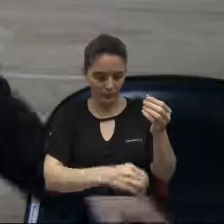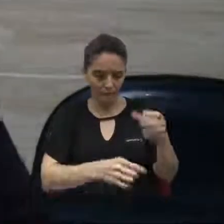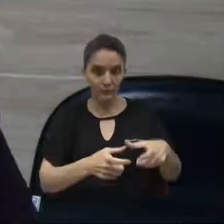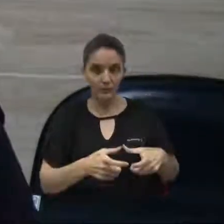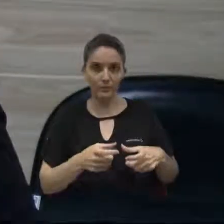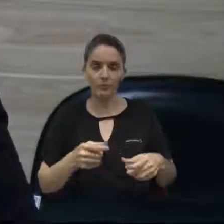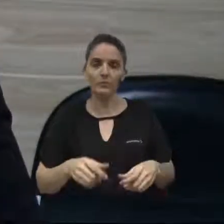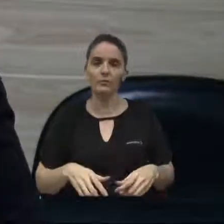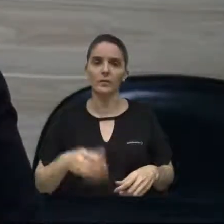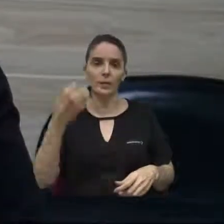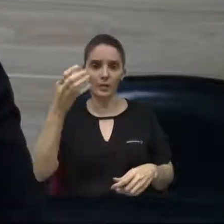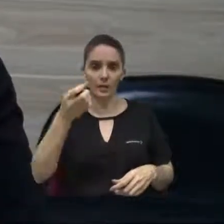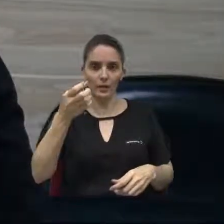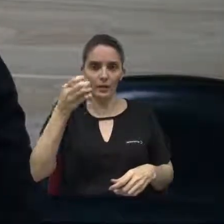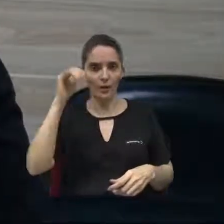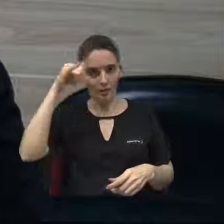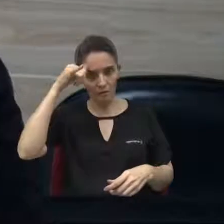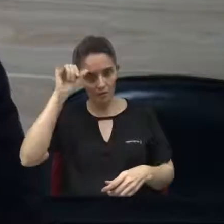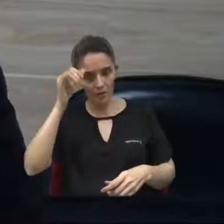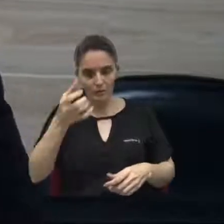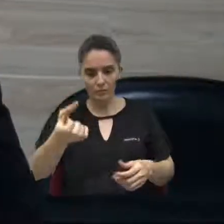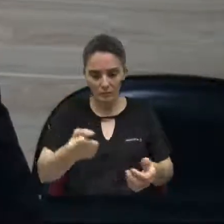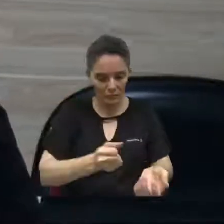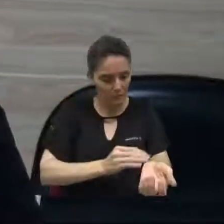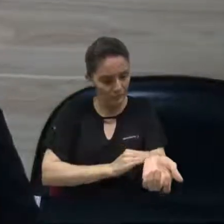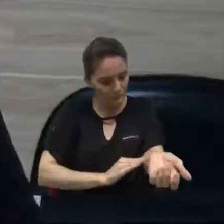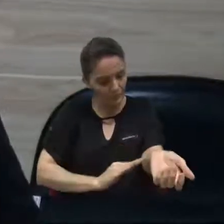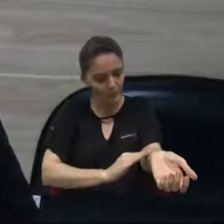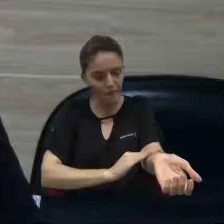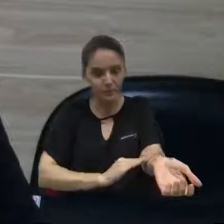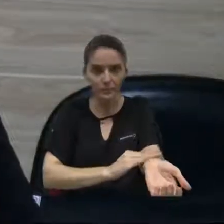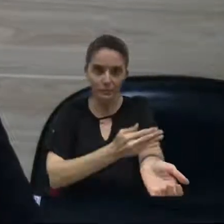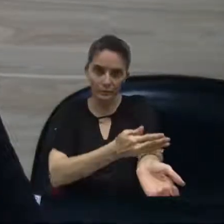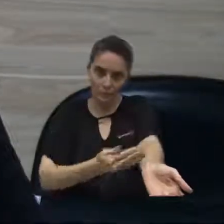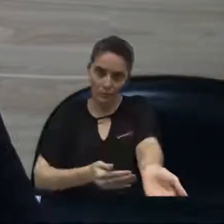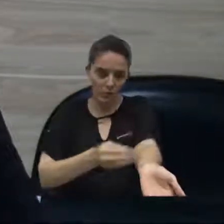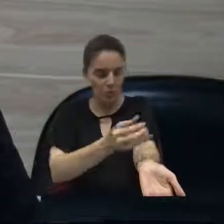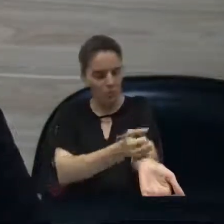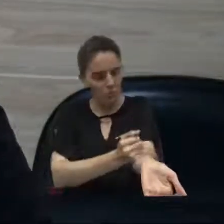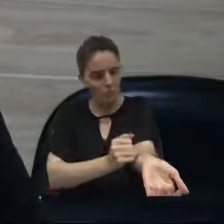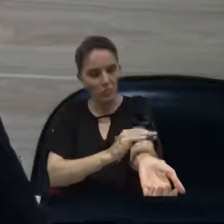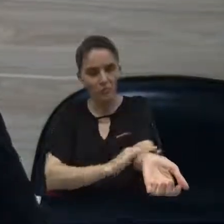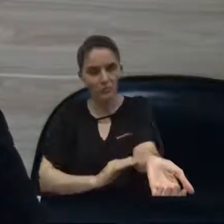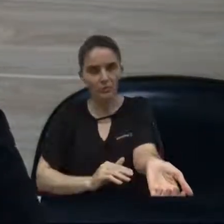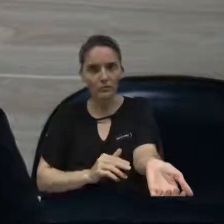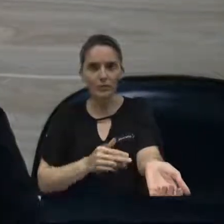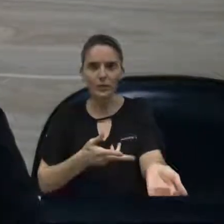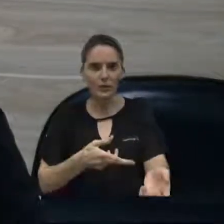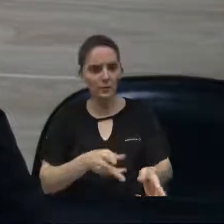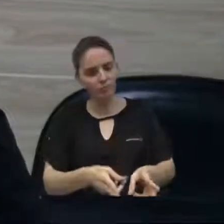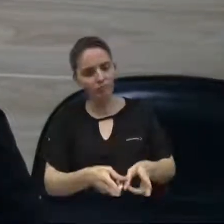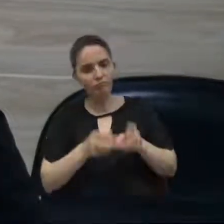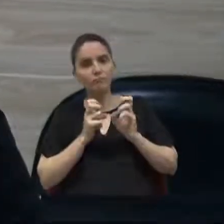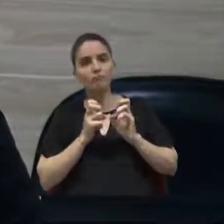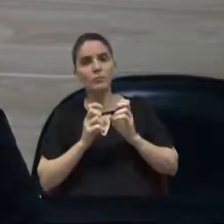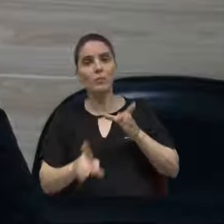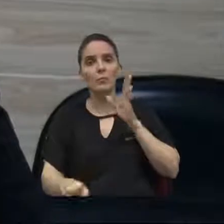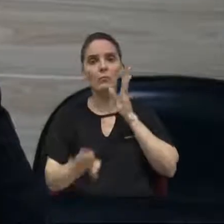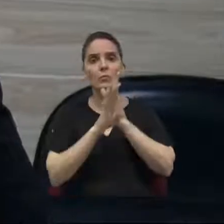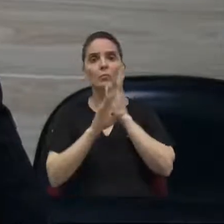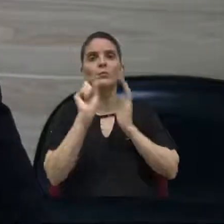corte. E assim descobre-se a vacina.